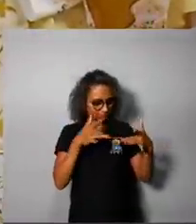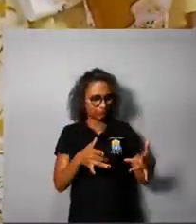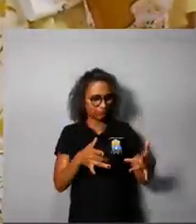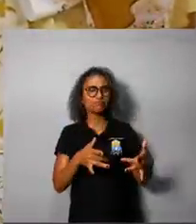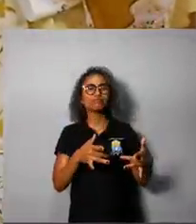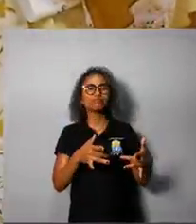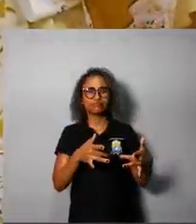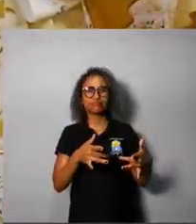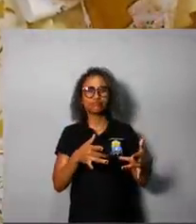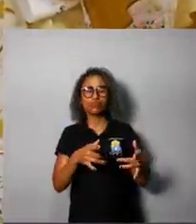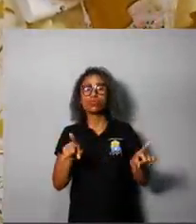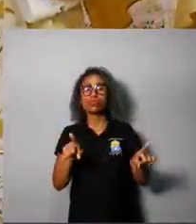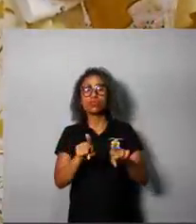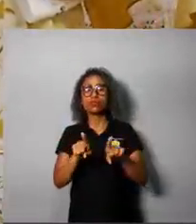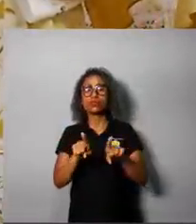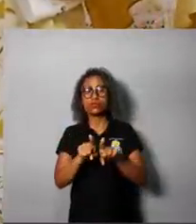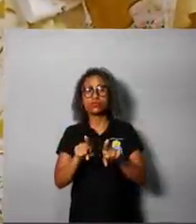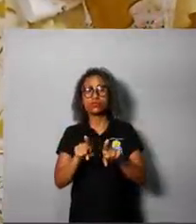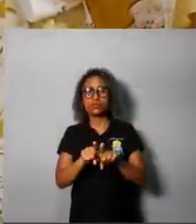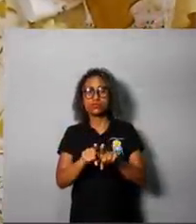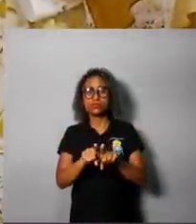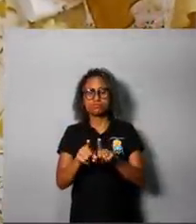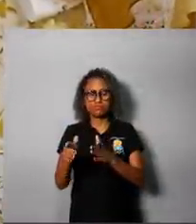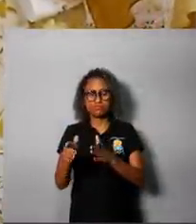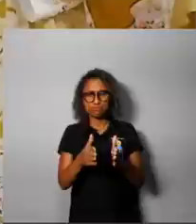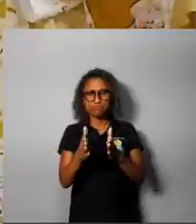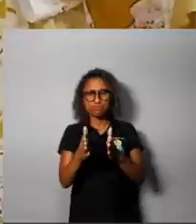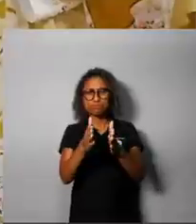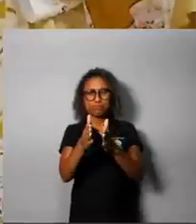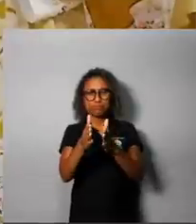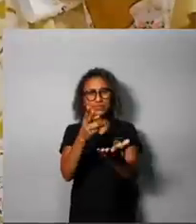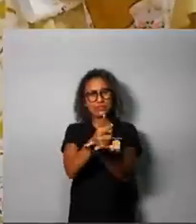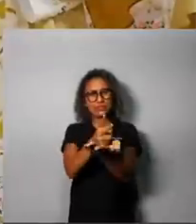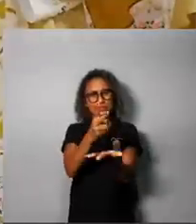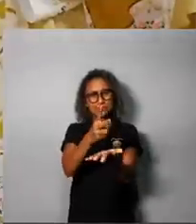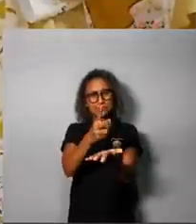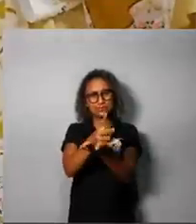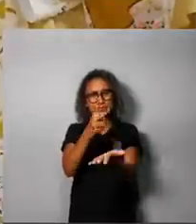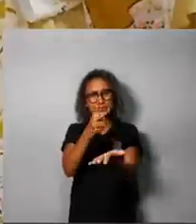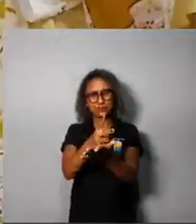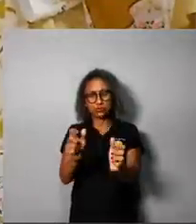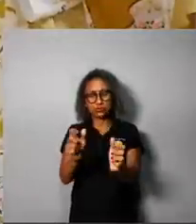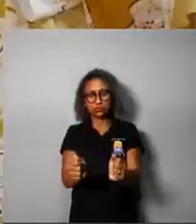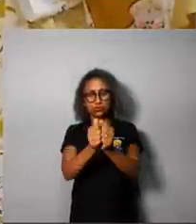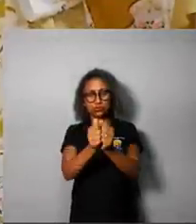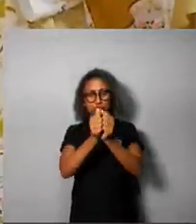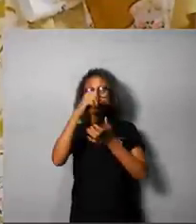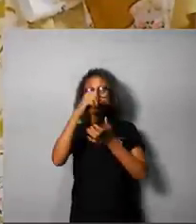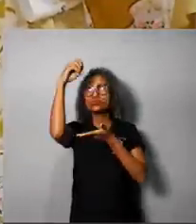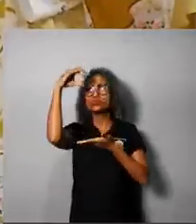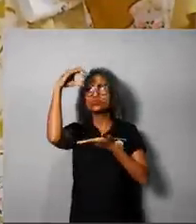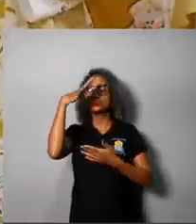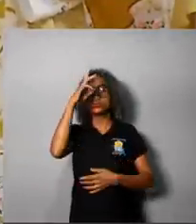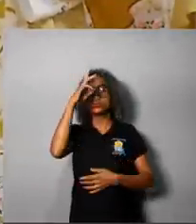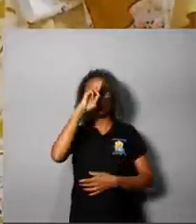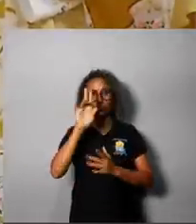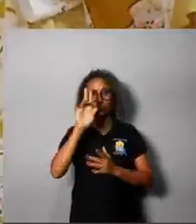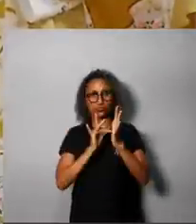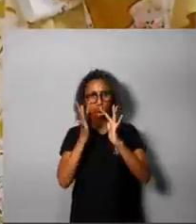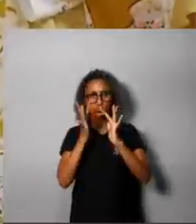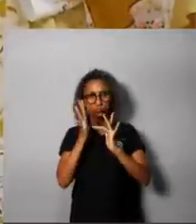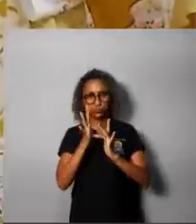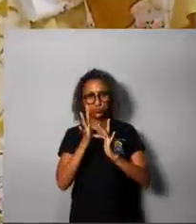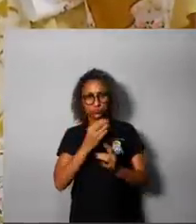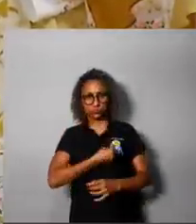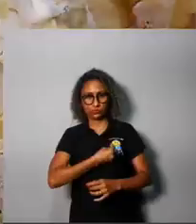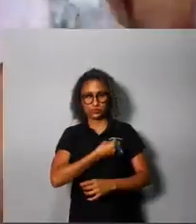ele caminhe sem cessar na luz de vosso Filho Jesus, que convosco vive e reina para